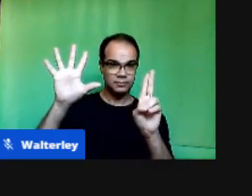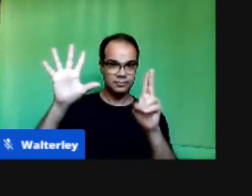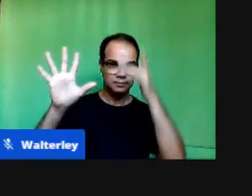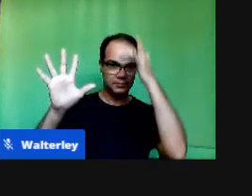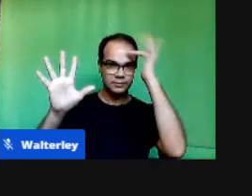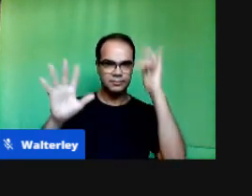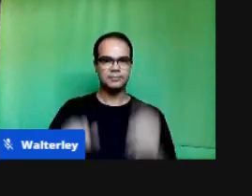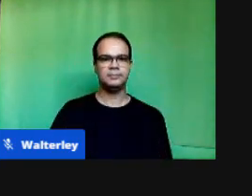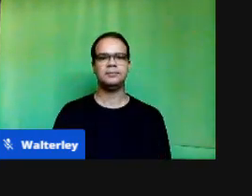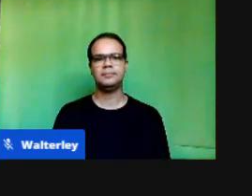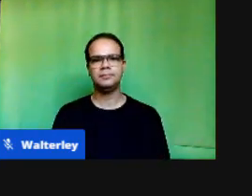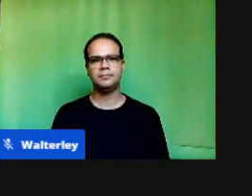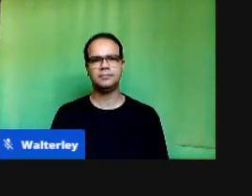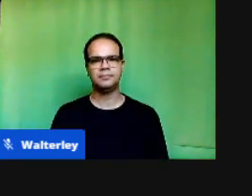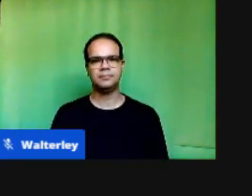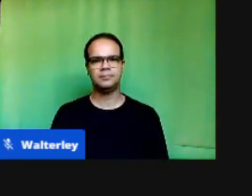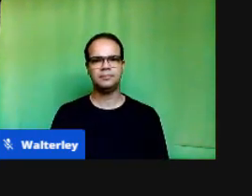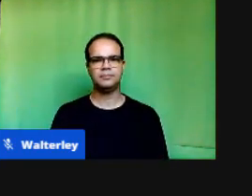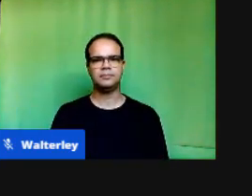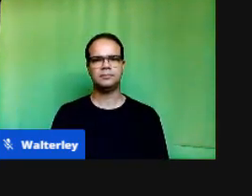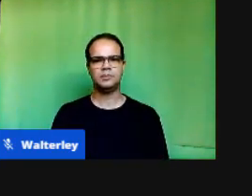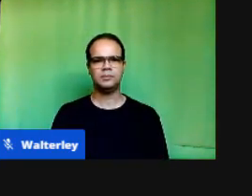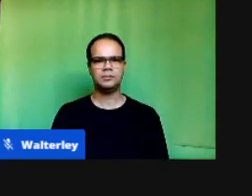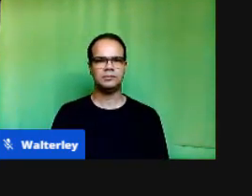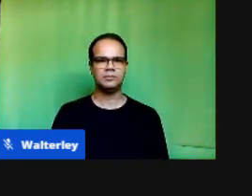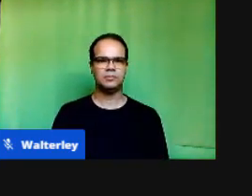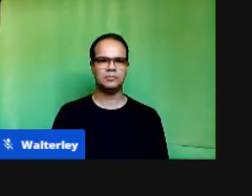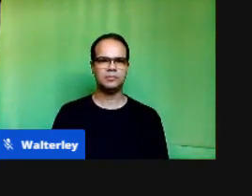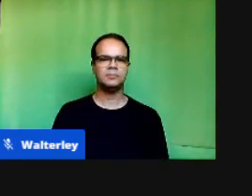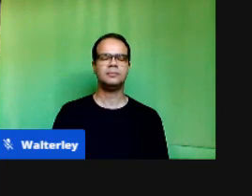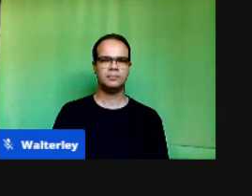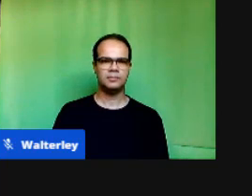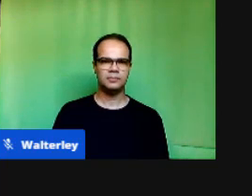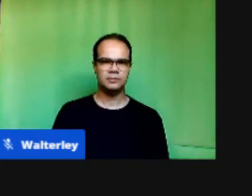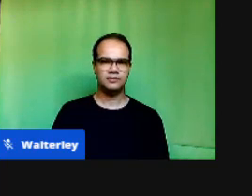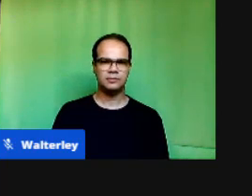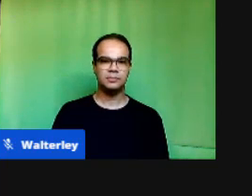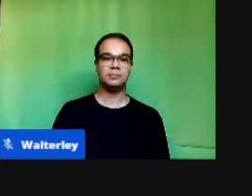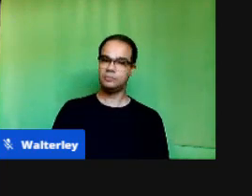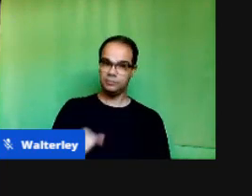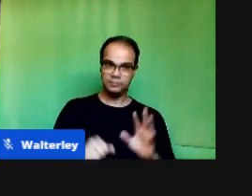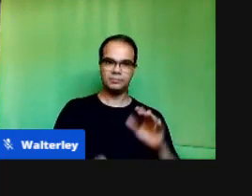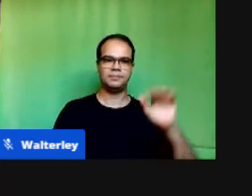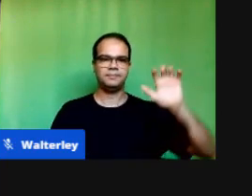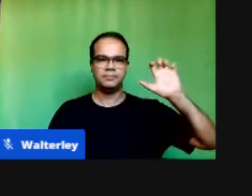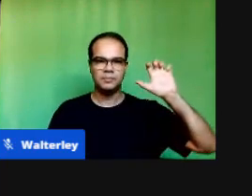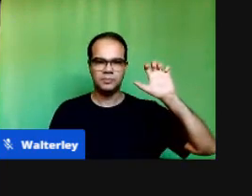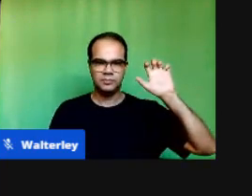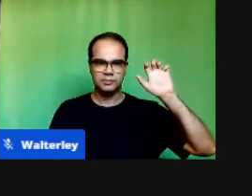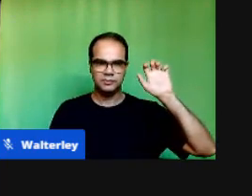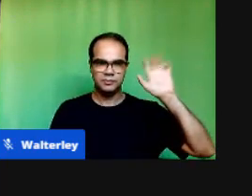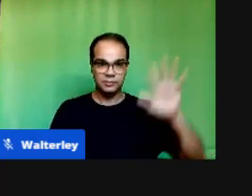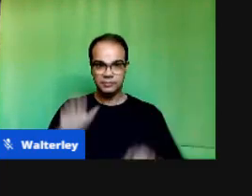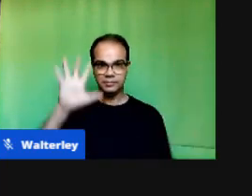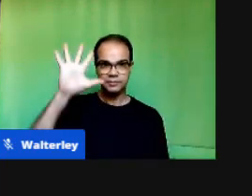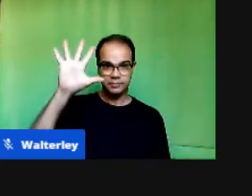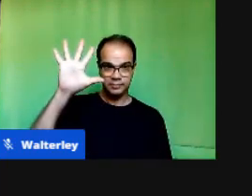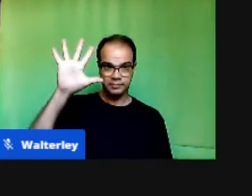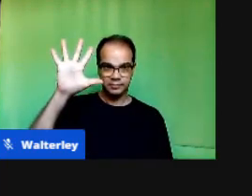algum problema teu. Então, 5 pessoas e 5 momentos. Em que momento essas pessoas e essas circunstâncias